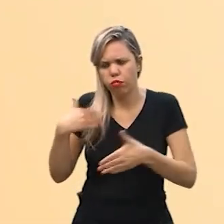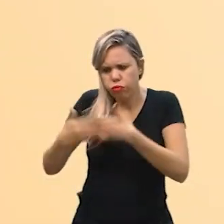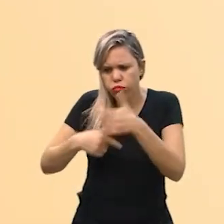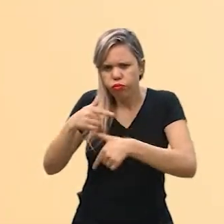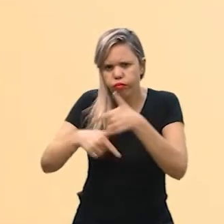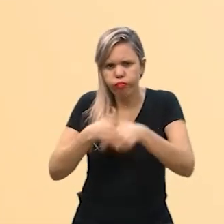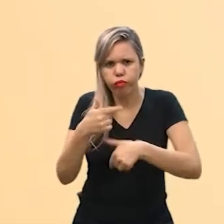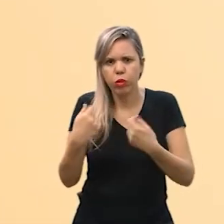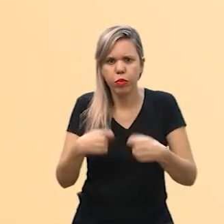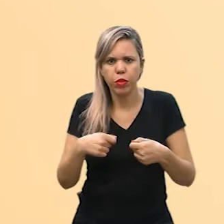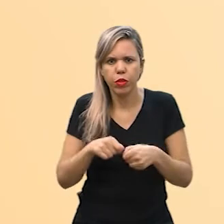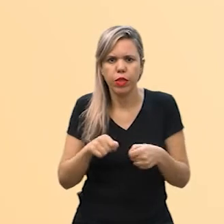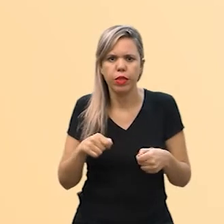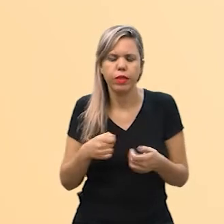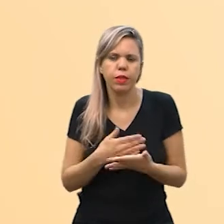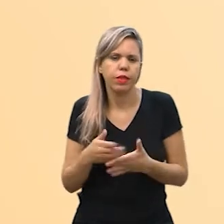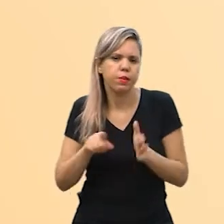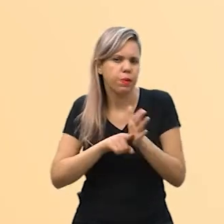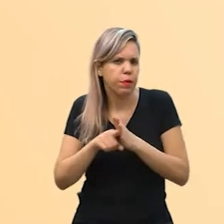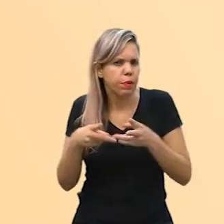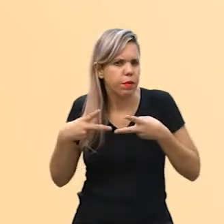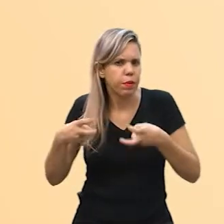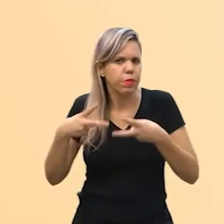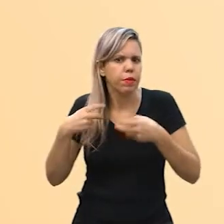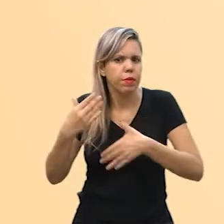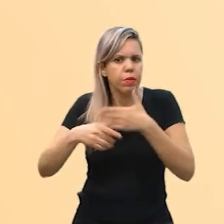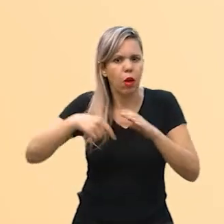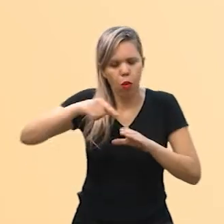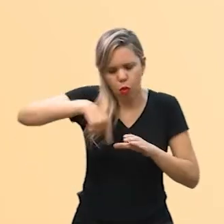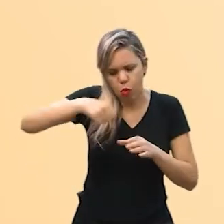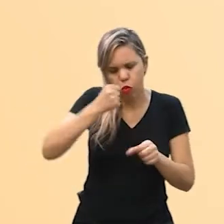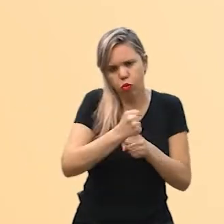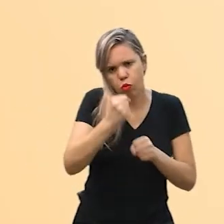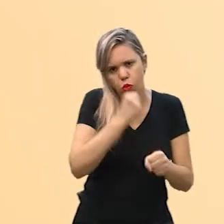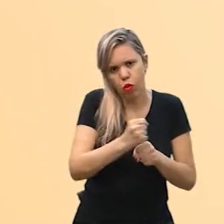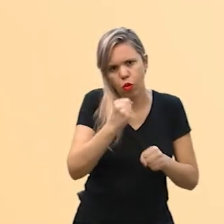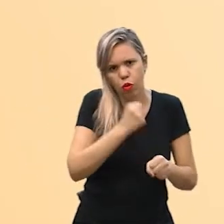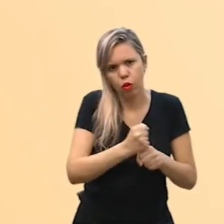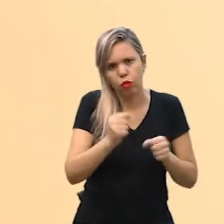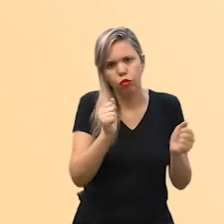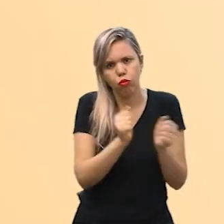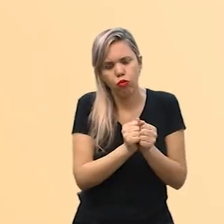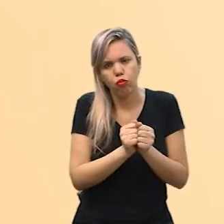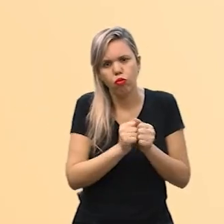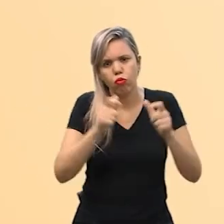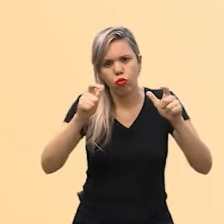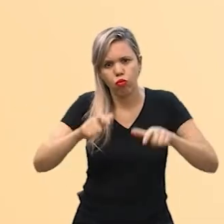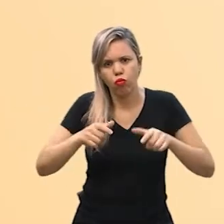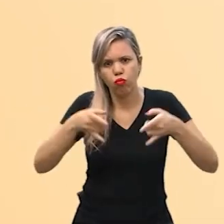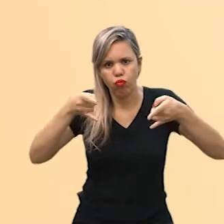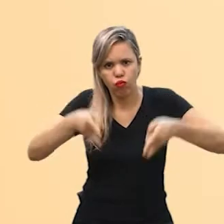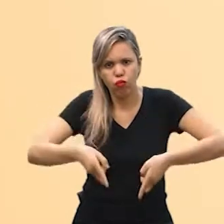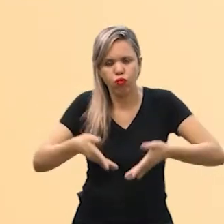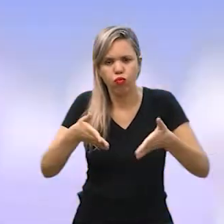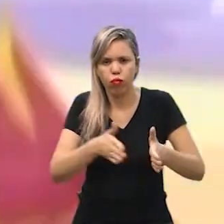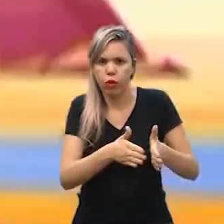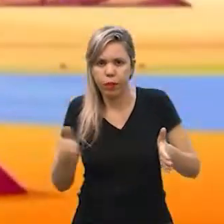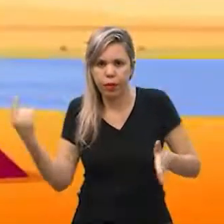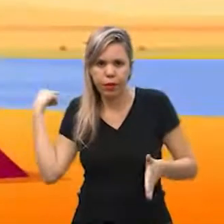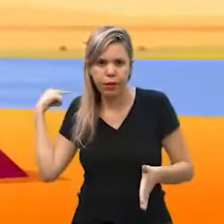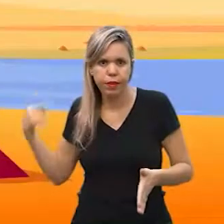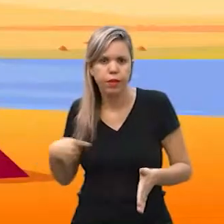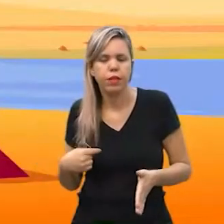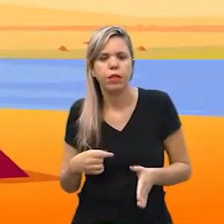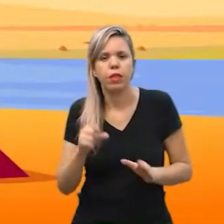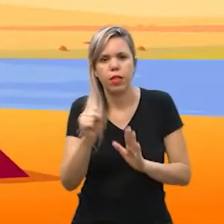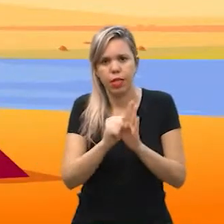coletivas. Tais indícios foram percebidos em escavações arqueológicas junto às câmaras funerárias daquele período, né? Já